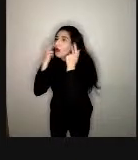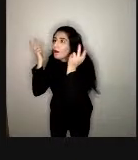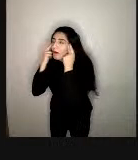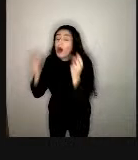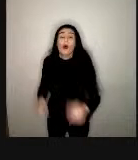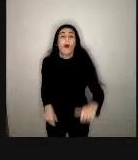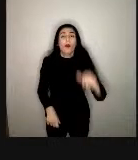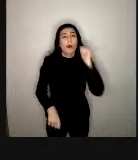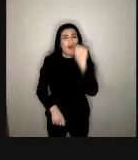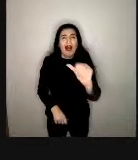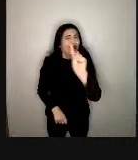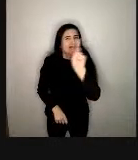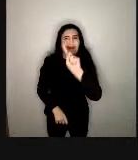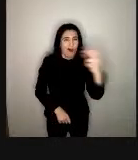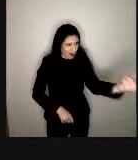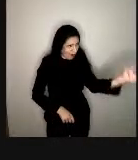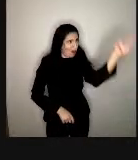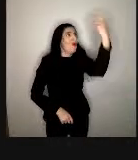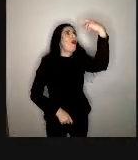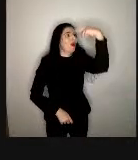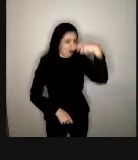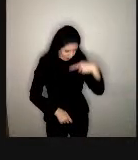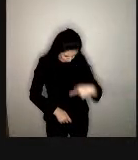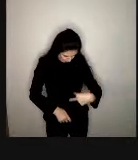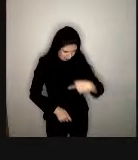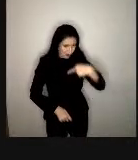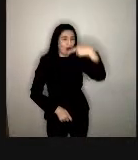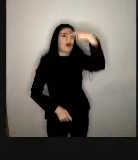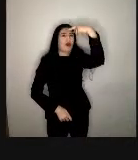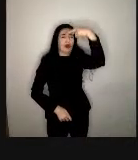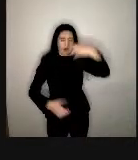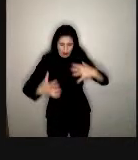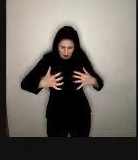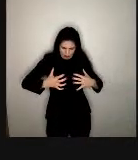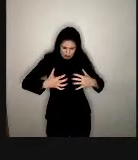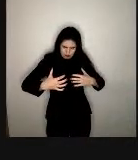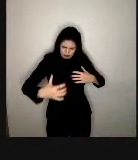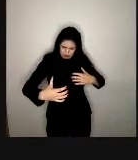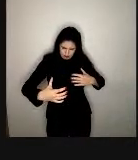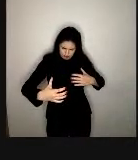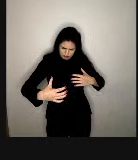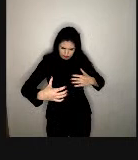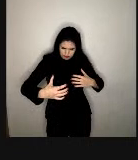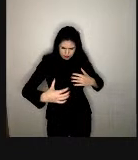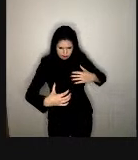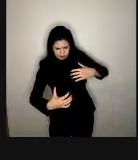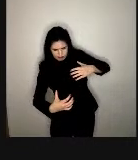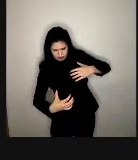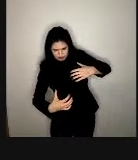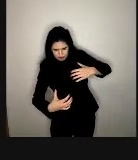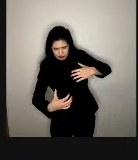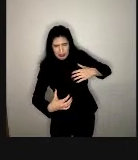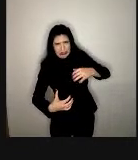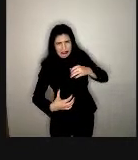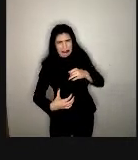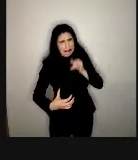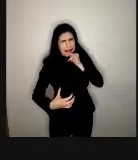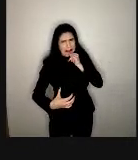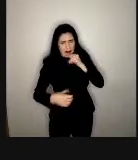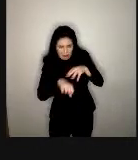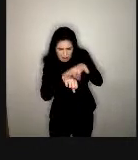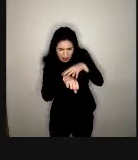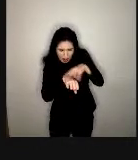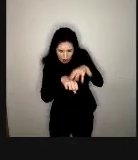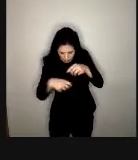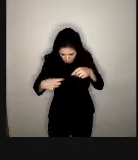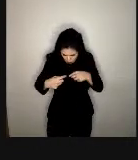então elas não sabem se um seio está maior que o outro, se um está torto, se tem uma mancha, se está saindo alguma coisa